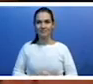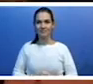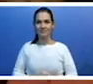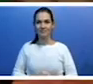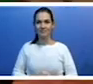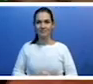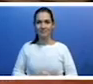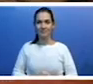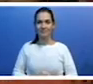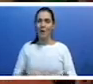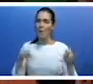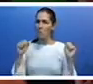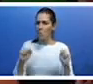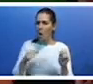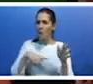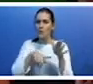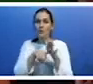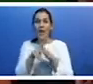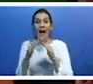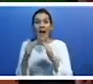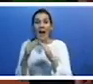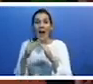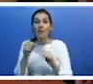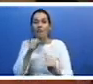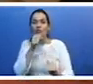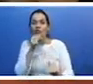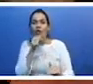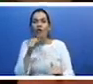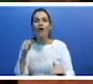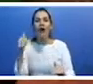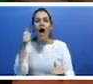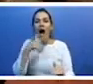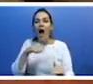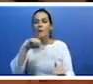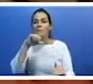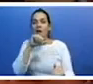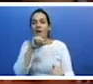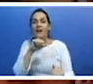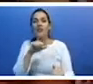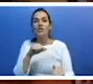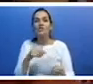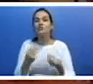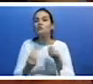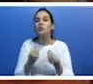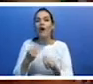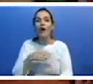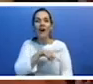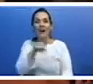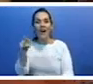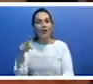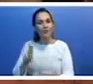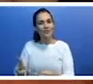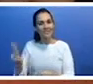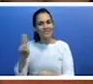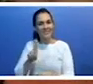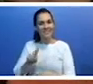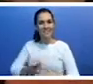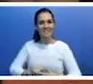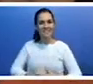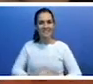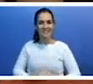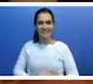Podem perguntar depois na casa de vocês para a vovó, né? Para a Bisa, qual que elas utilizaram